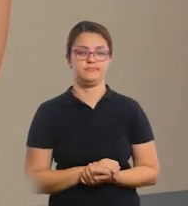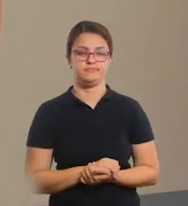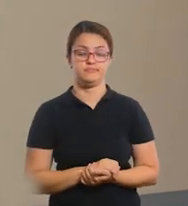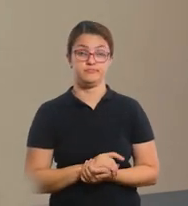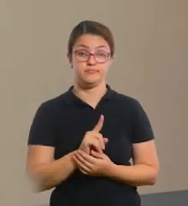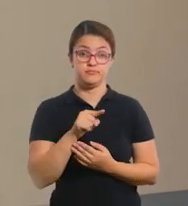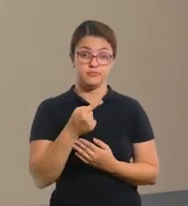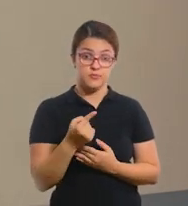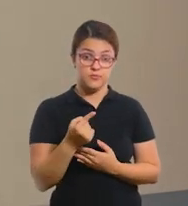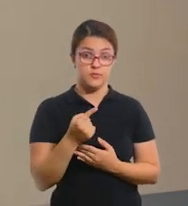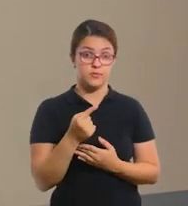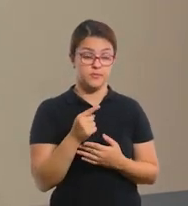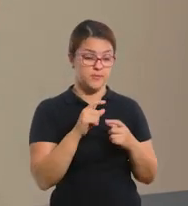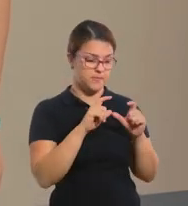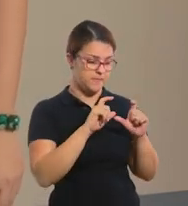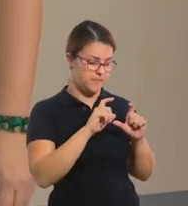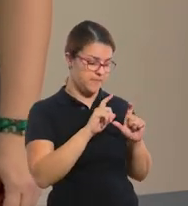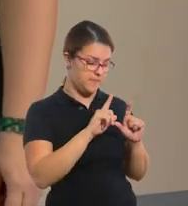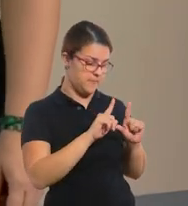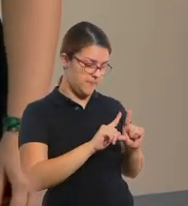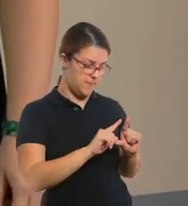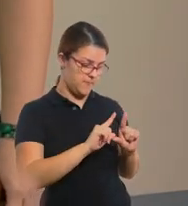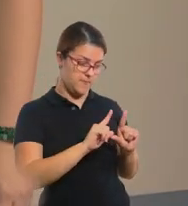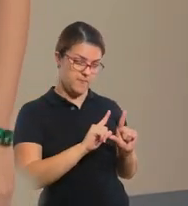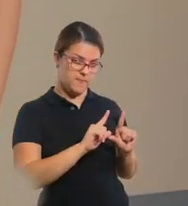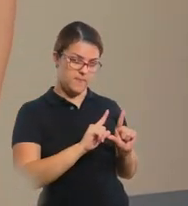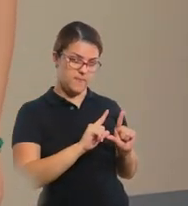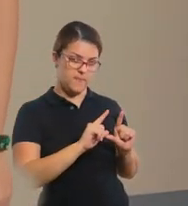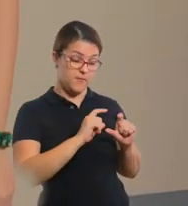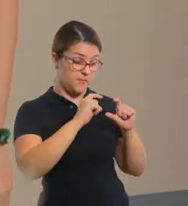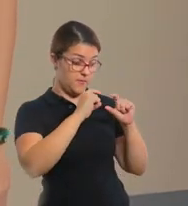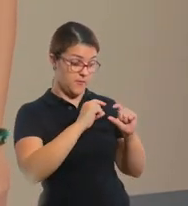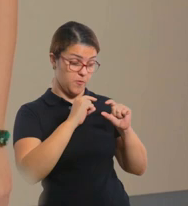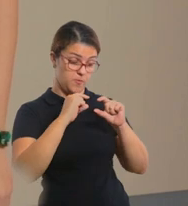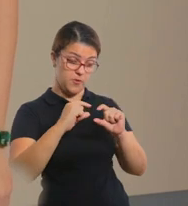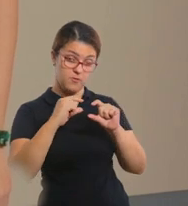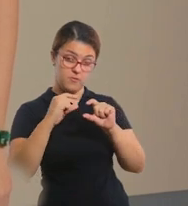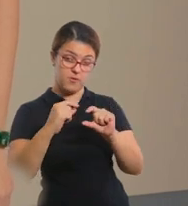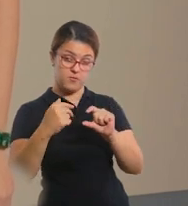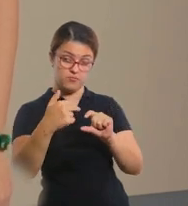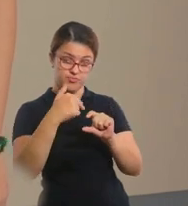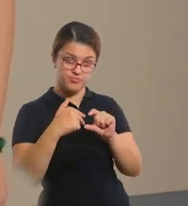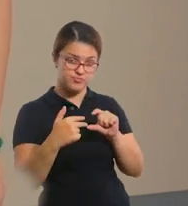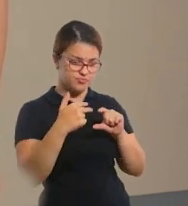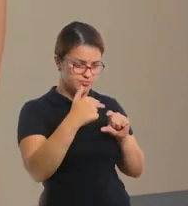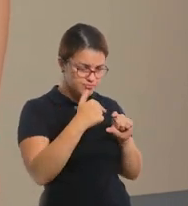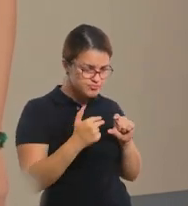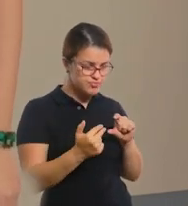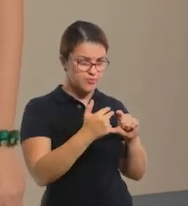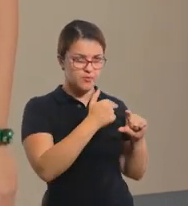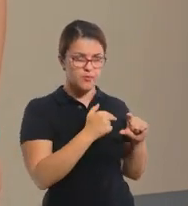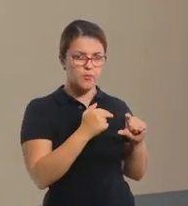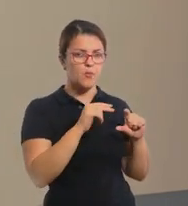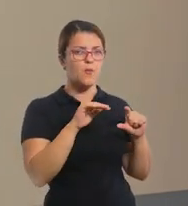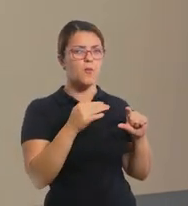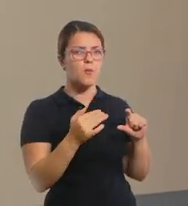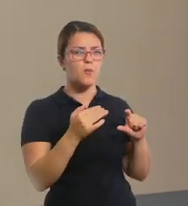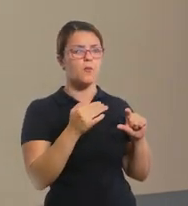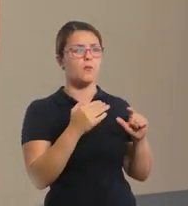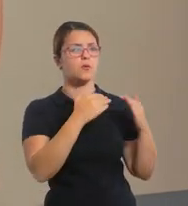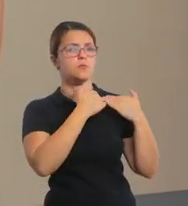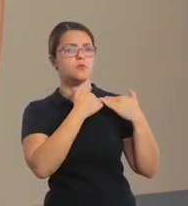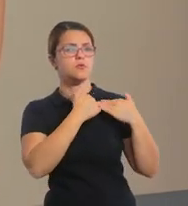escreverem isso vocês vão recortar cada palavra quem e colar aqui ao lado descobrindo